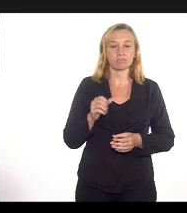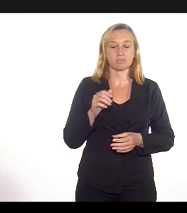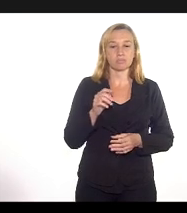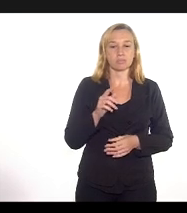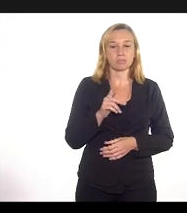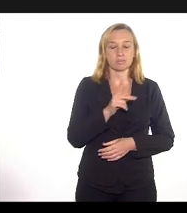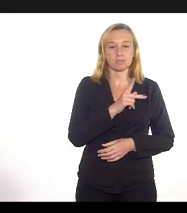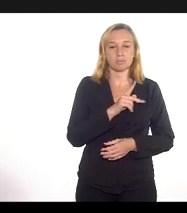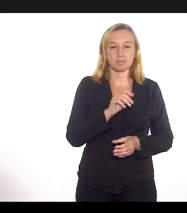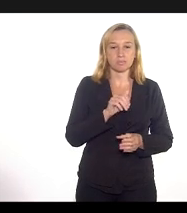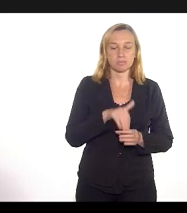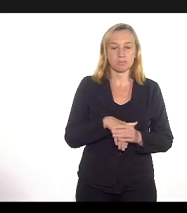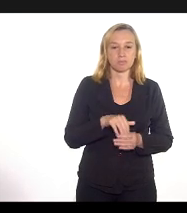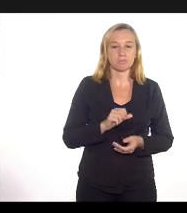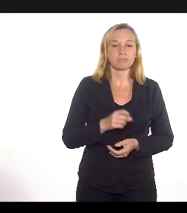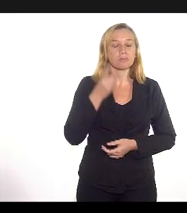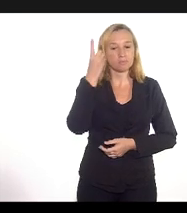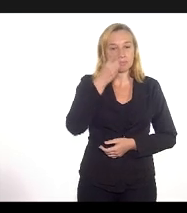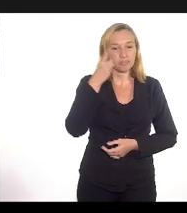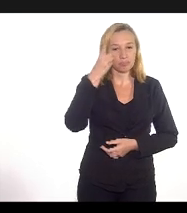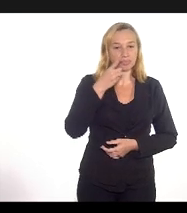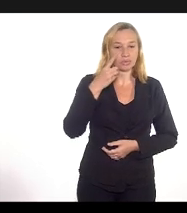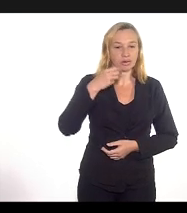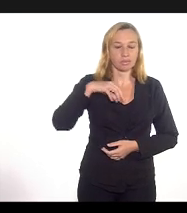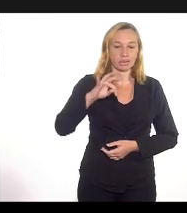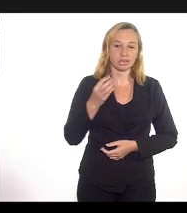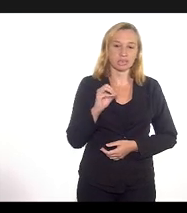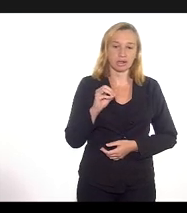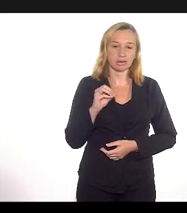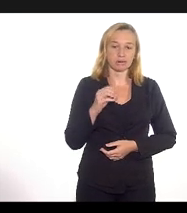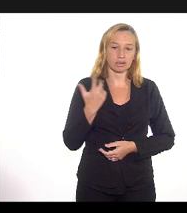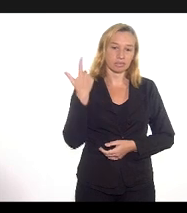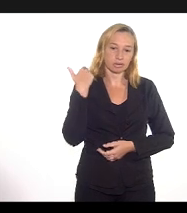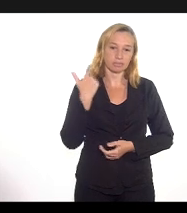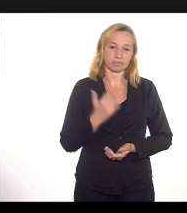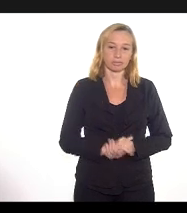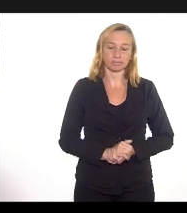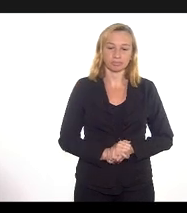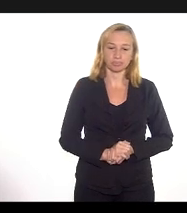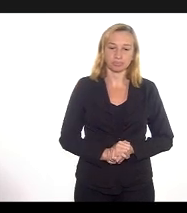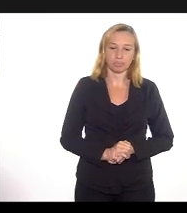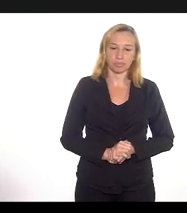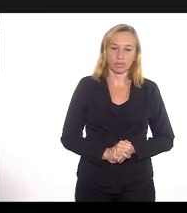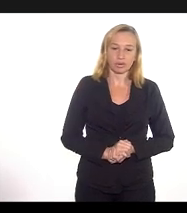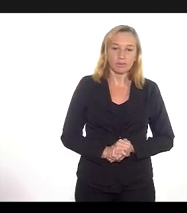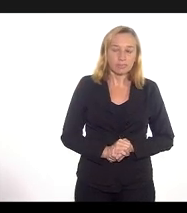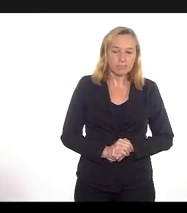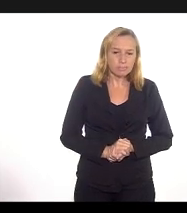Deputado Marcelo Cabeleireiro.